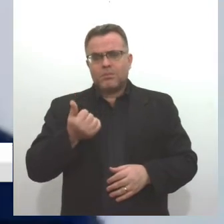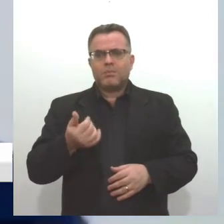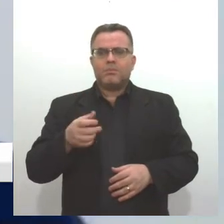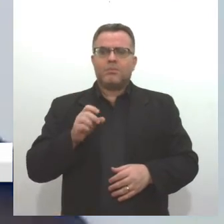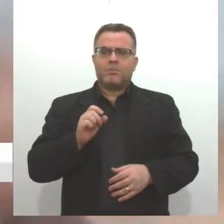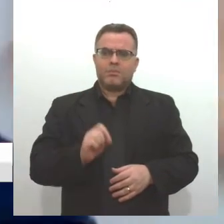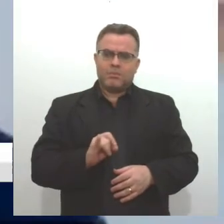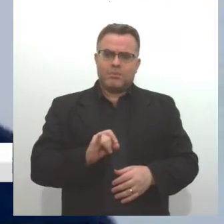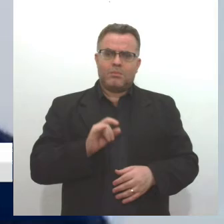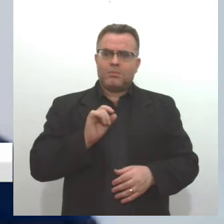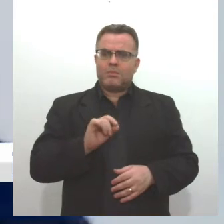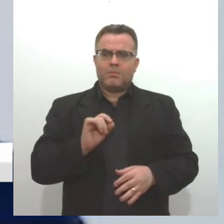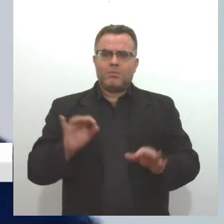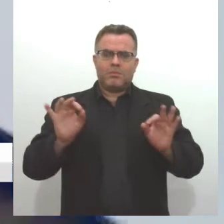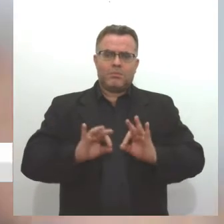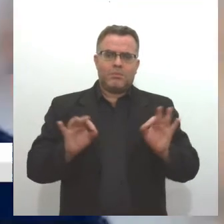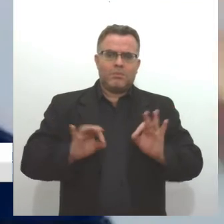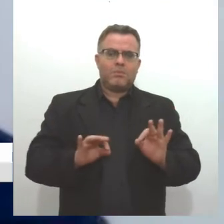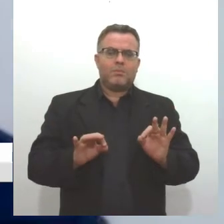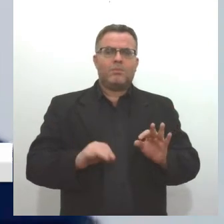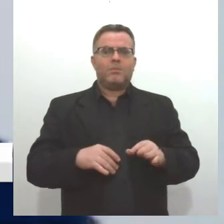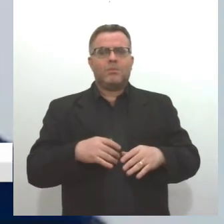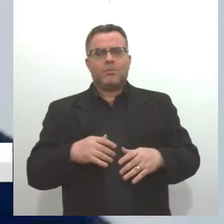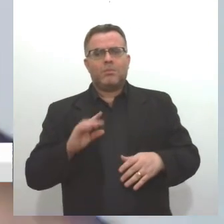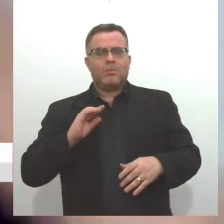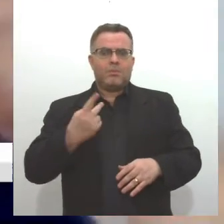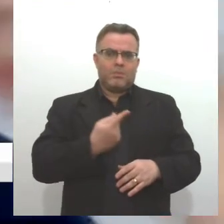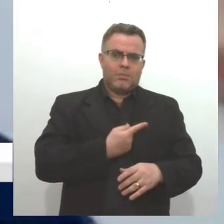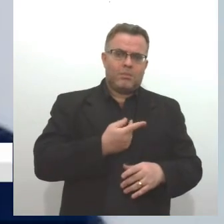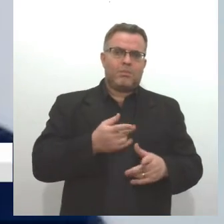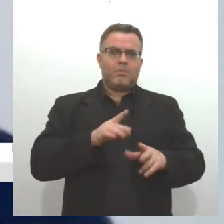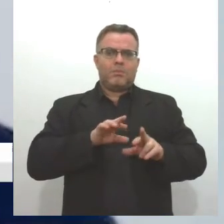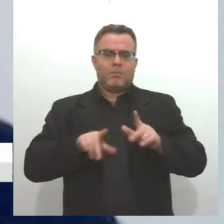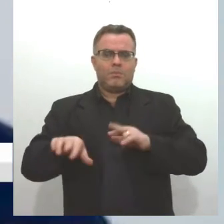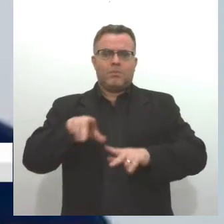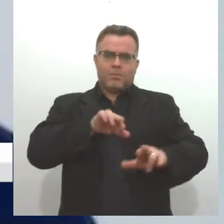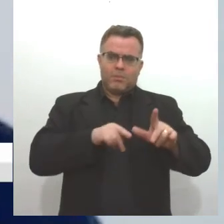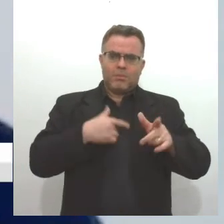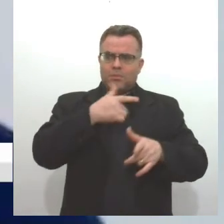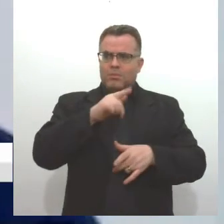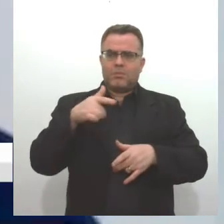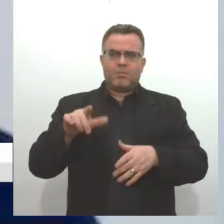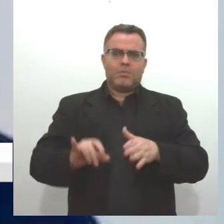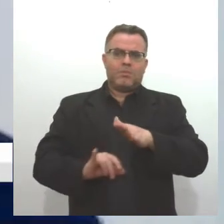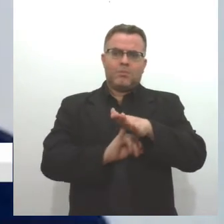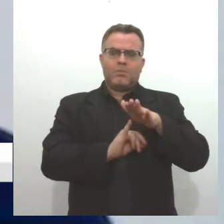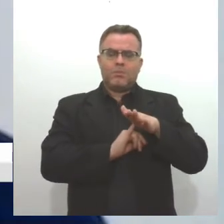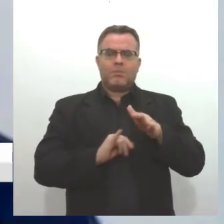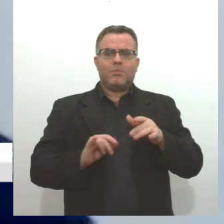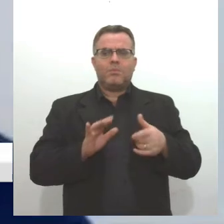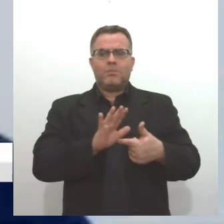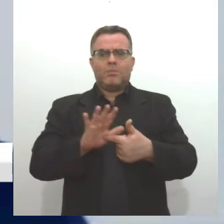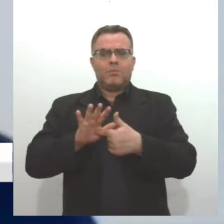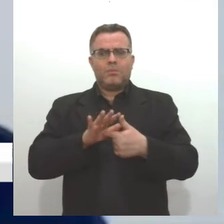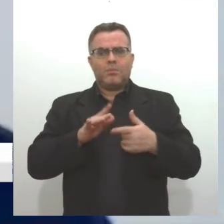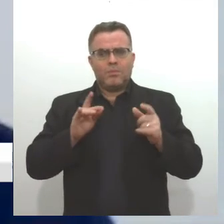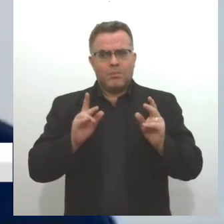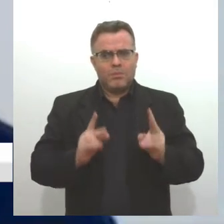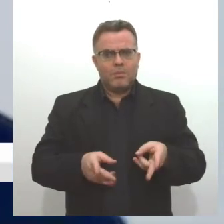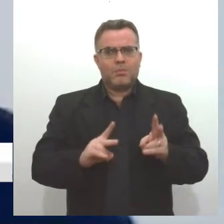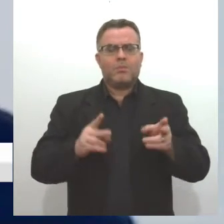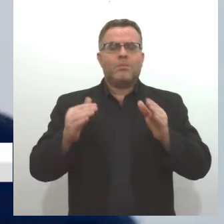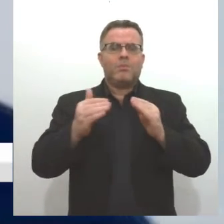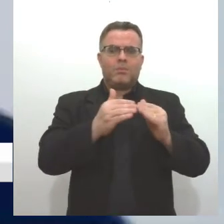a Astra, a Mulher Trans, a Unidas e tantas outras instituições que são instituições de auto-organização de